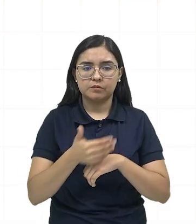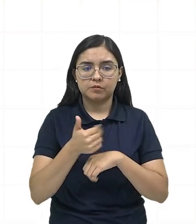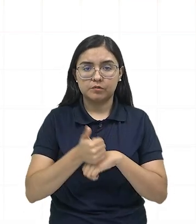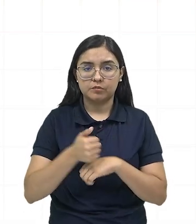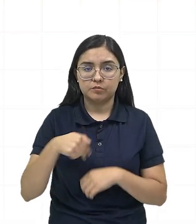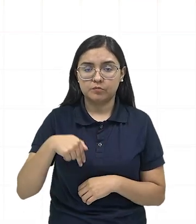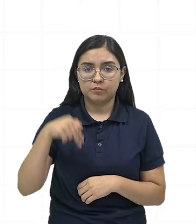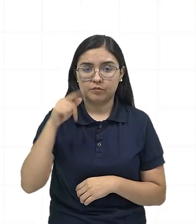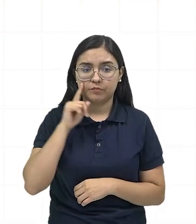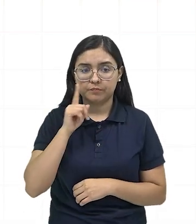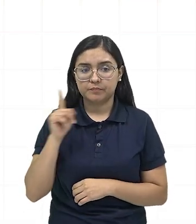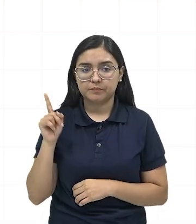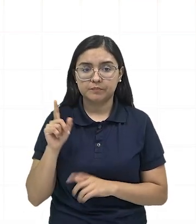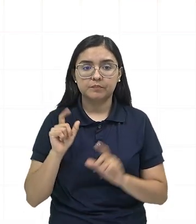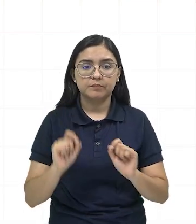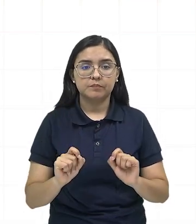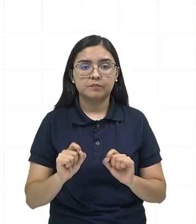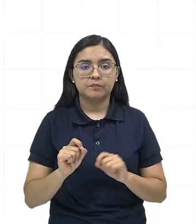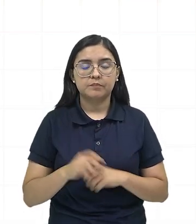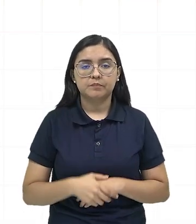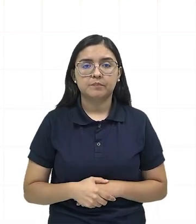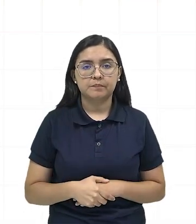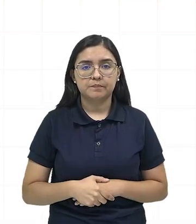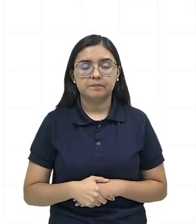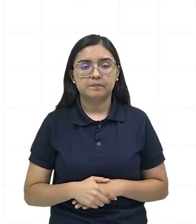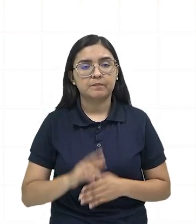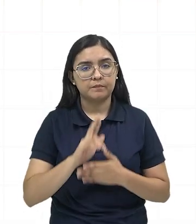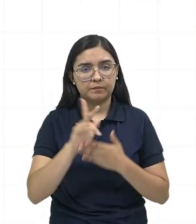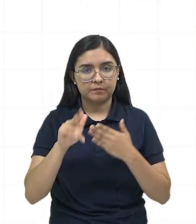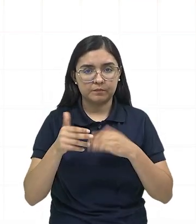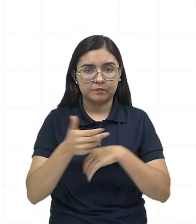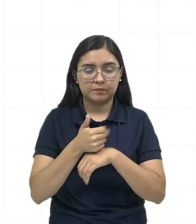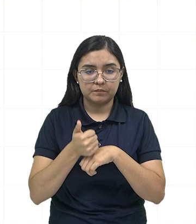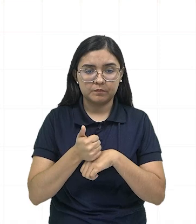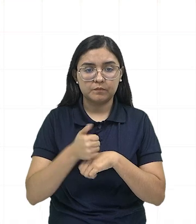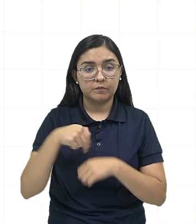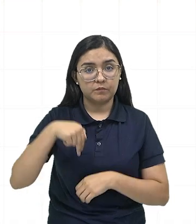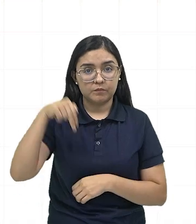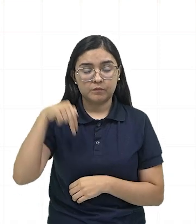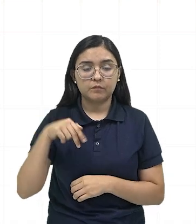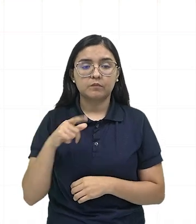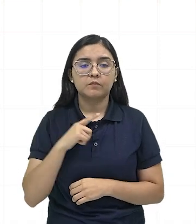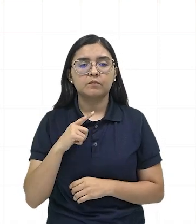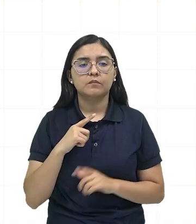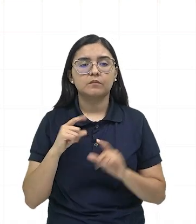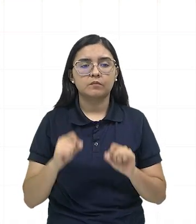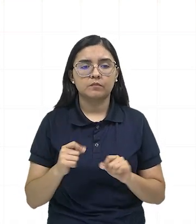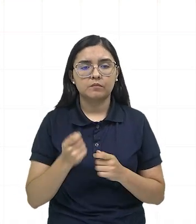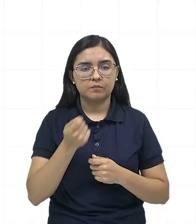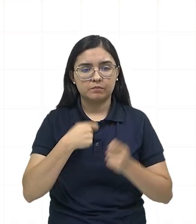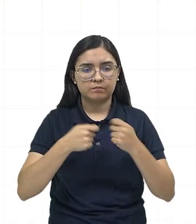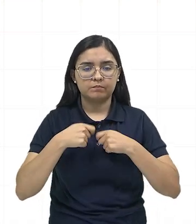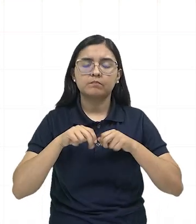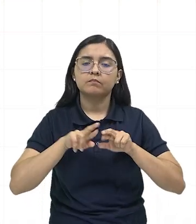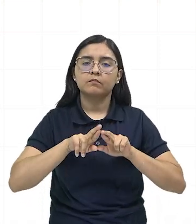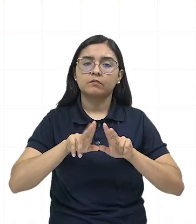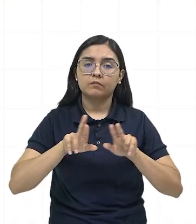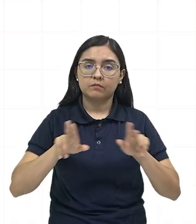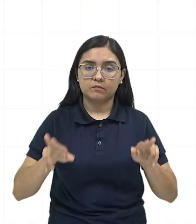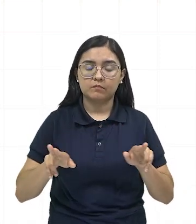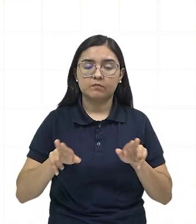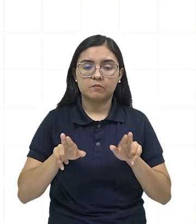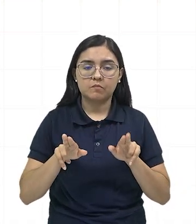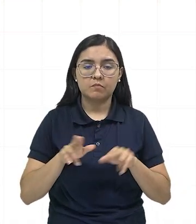Norte. Teremos na colônia do Norte, nas colônias, né, que eram algumas, uma economia